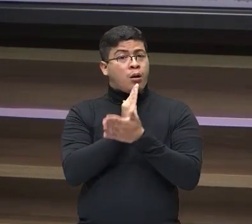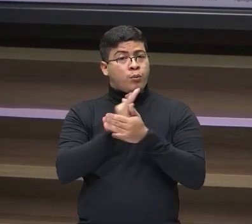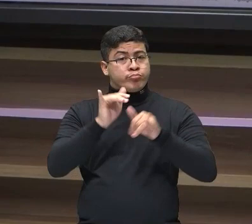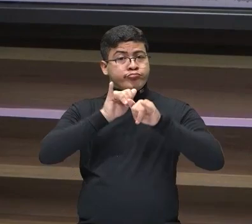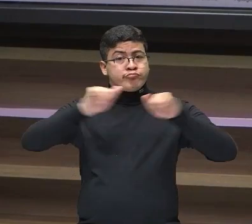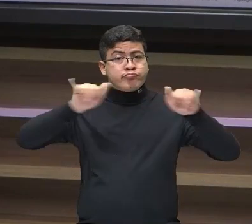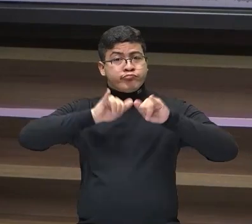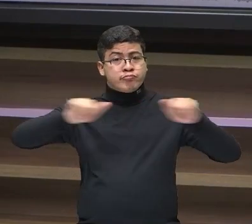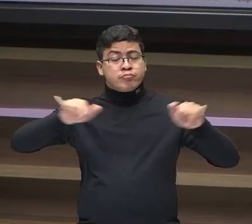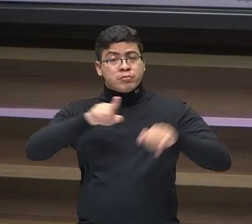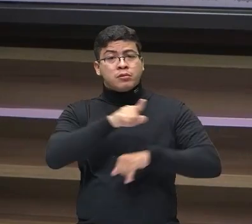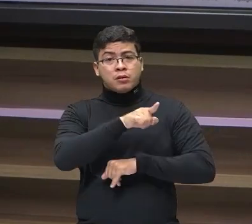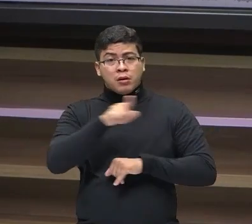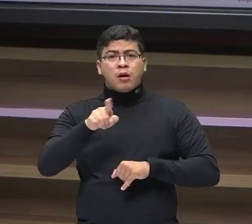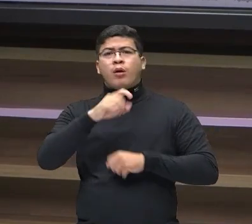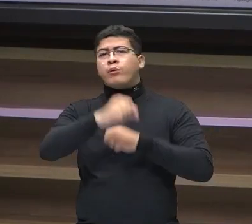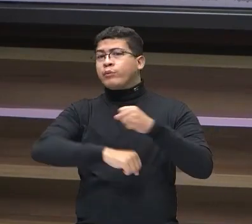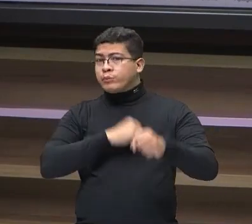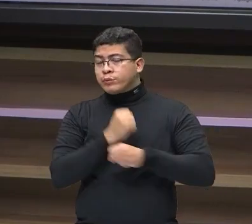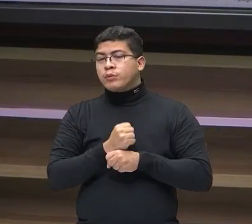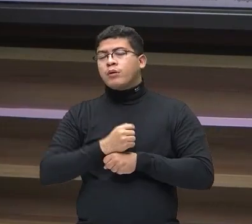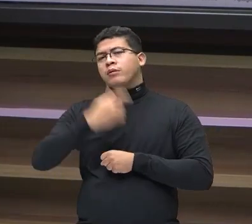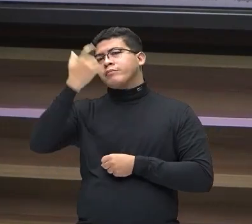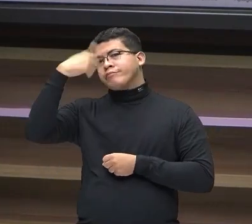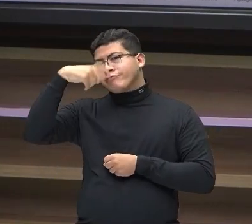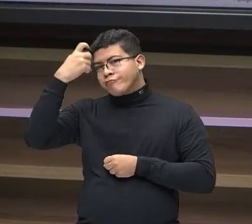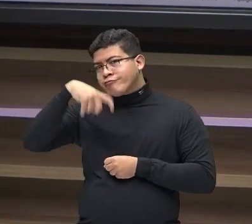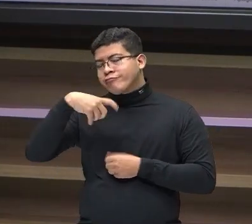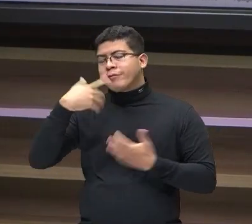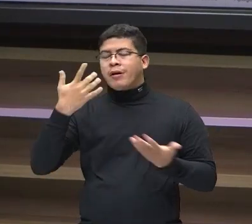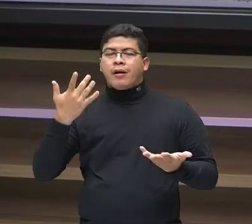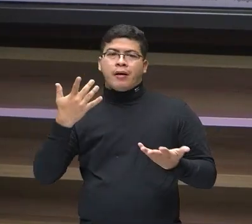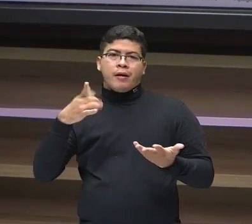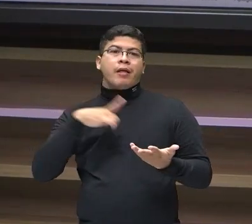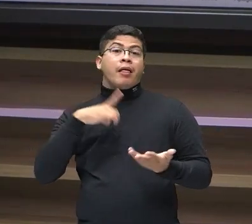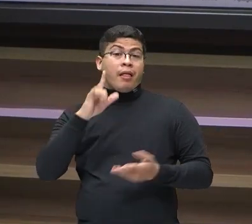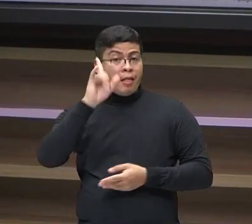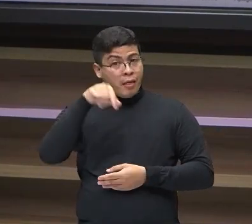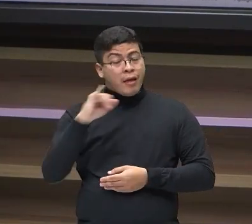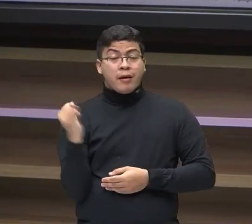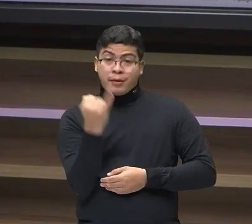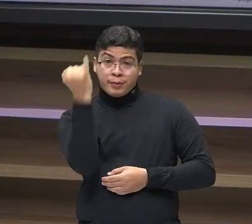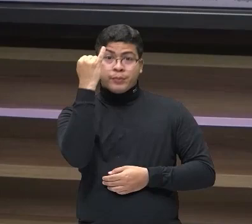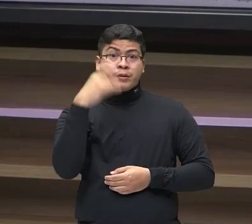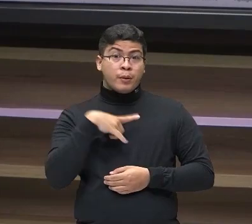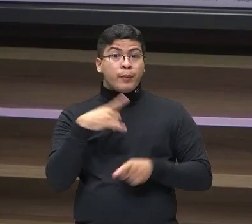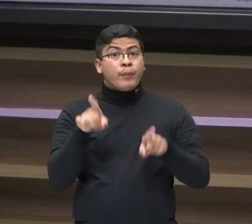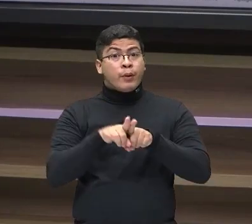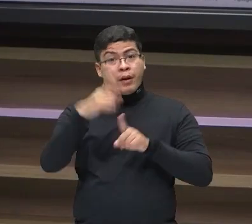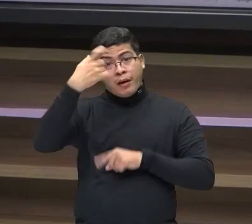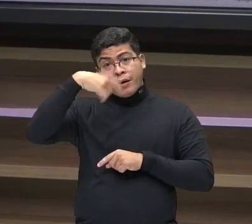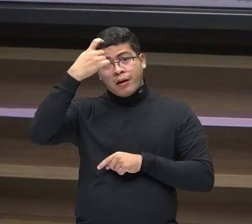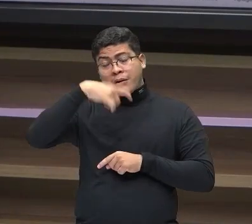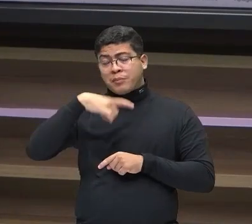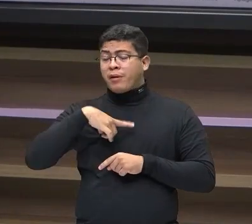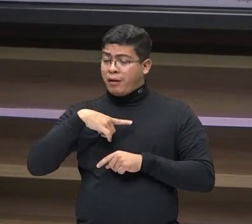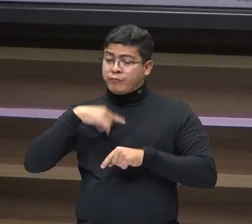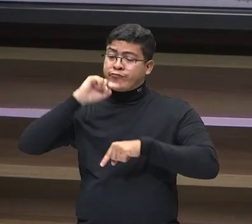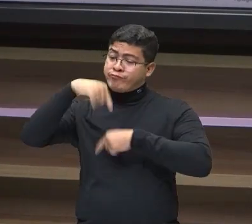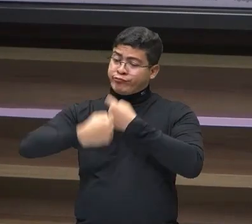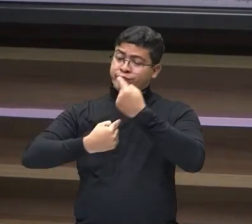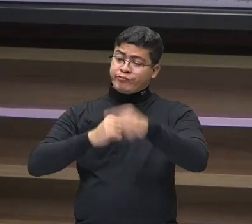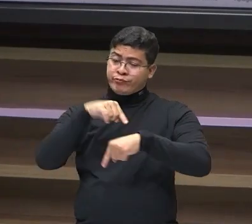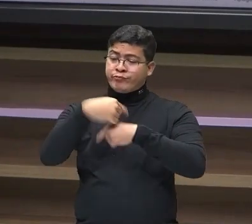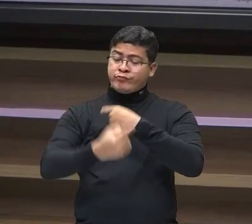que acontecem todos os anos, como, por exemplo, a da gripe, Que é importante a gente estar tomando, porque a gripe é um vírus que ocorre